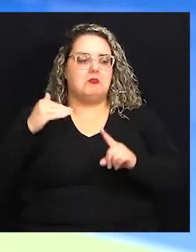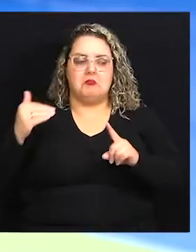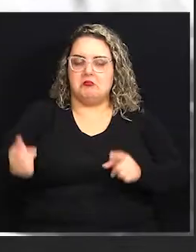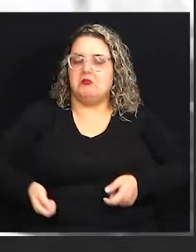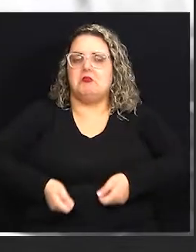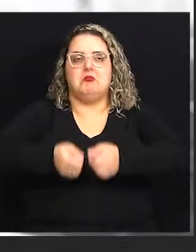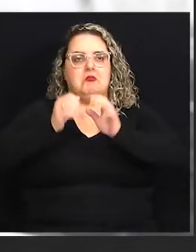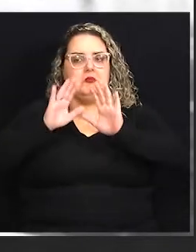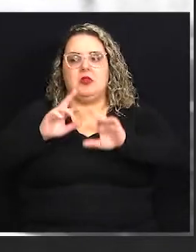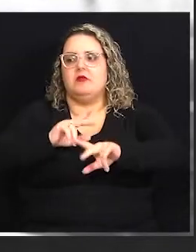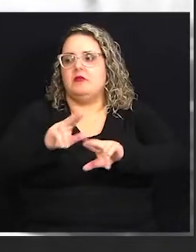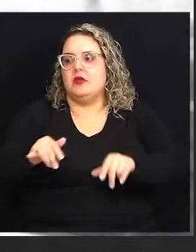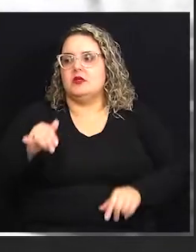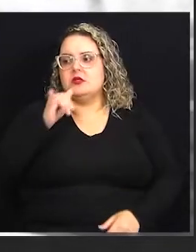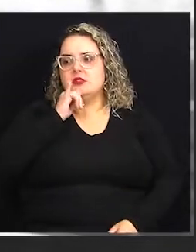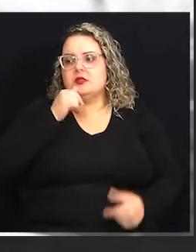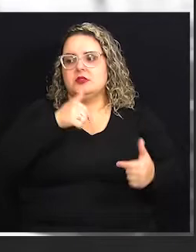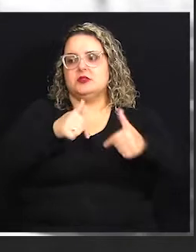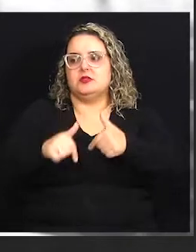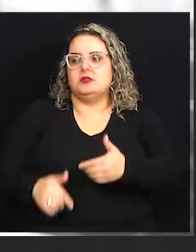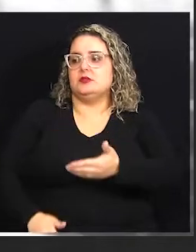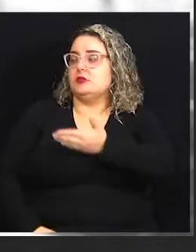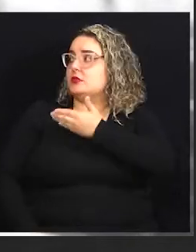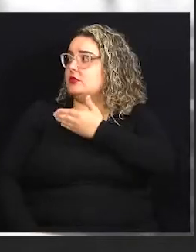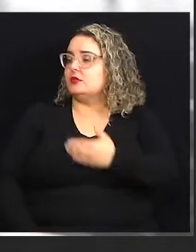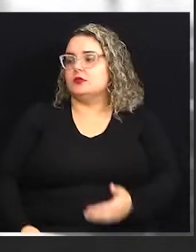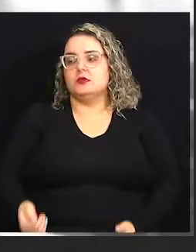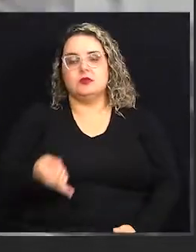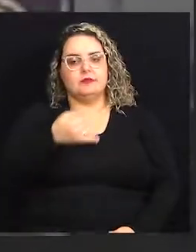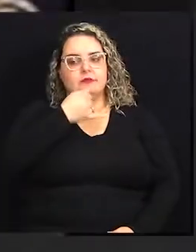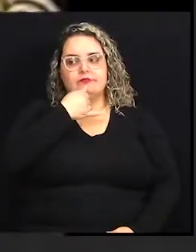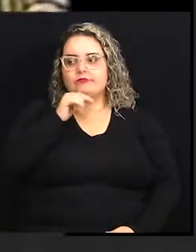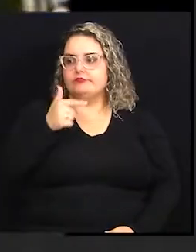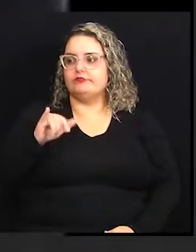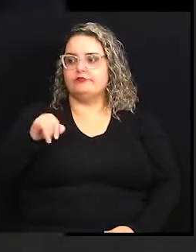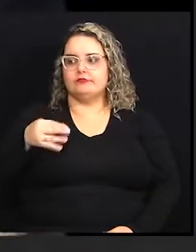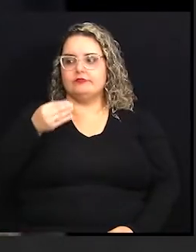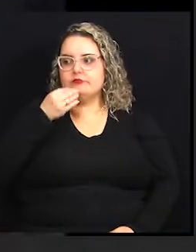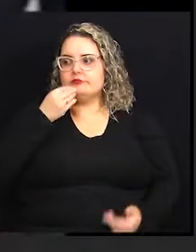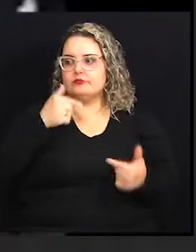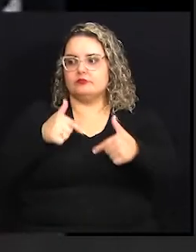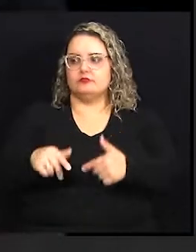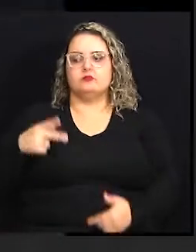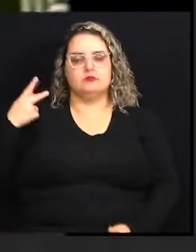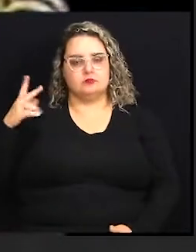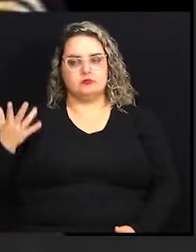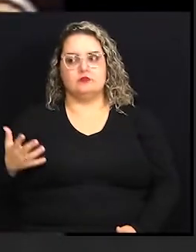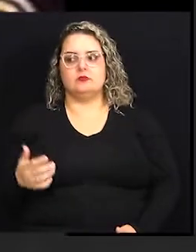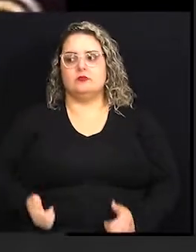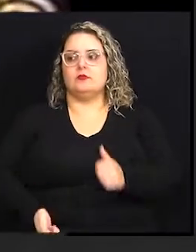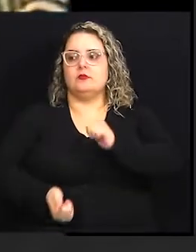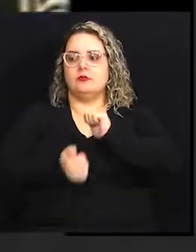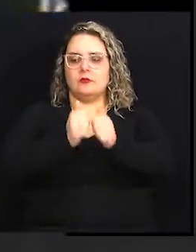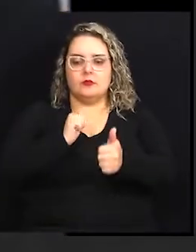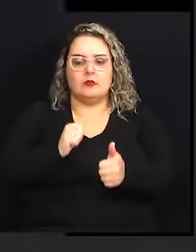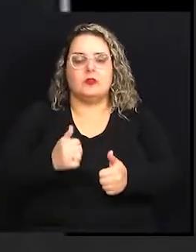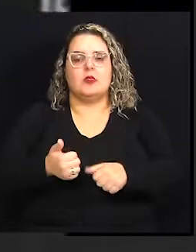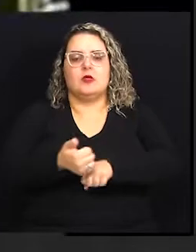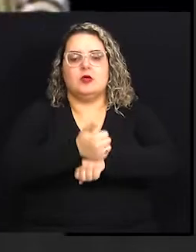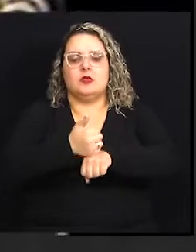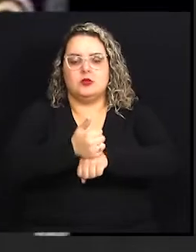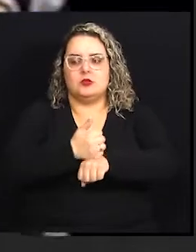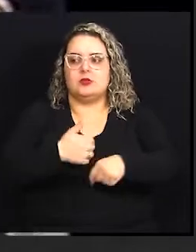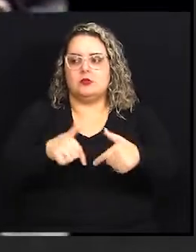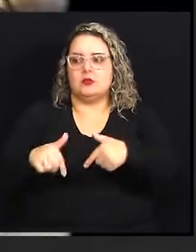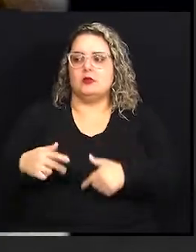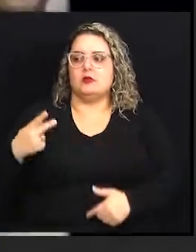exemplo de pessoas que trabalharam com ele. Infelizmente, eu não tive a oportunidade de trabalhar com ele, mas joguei com pessoas que trabalharam com ele.